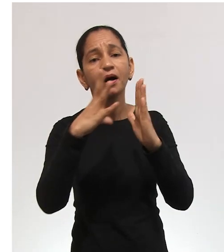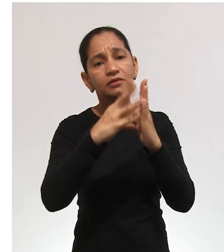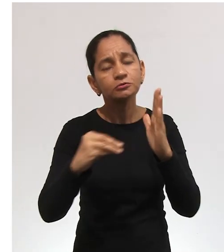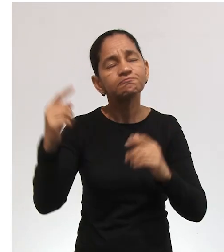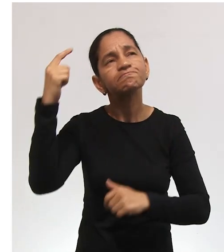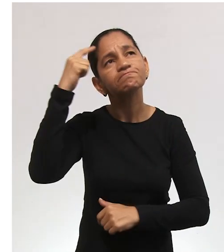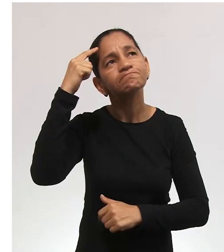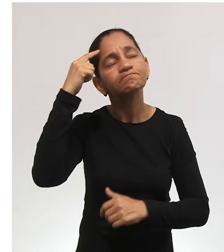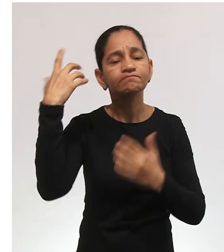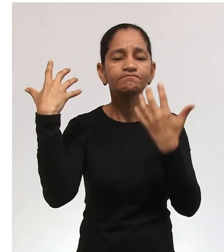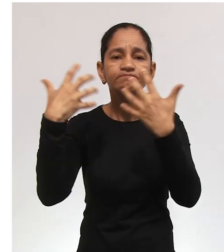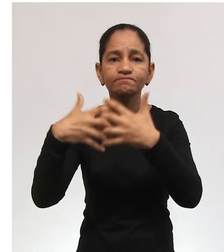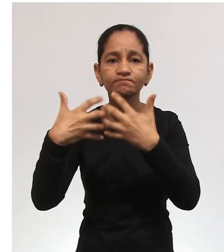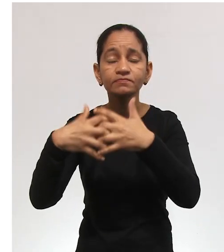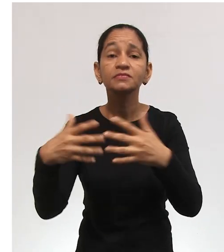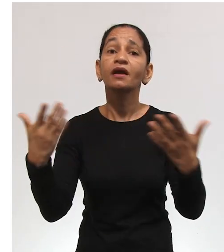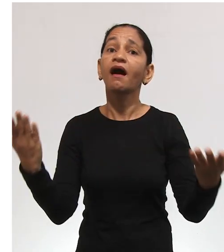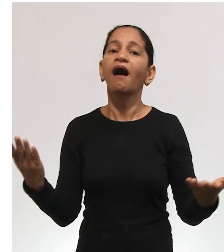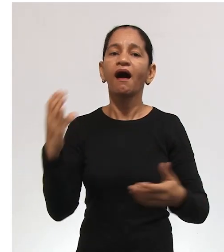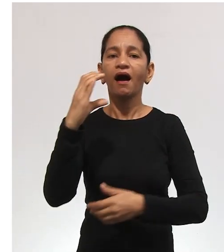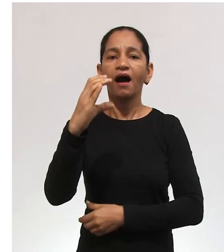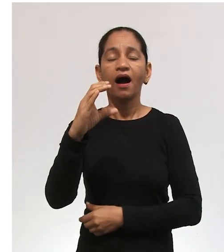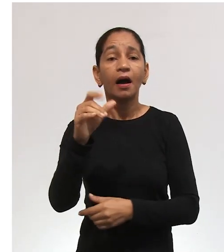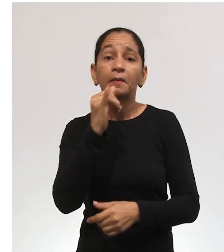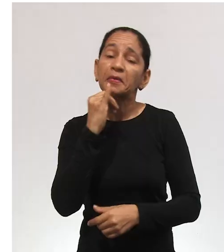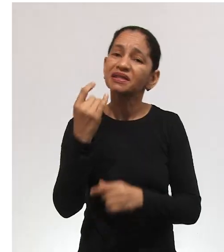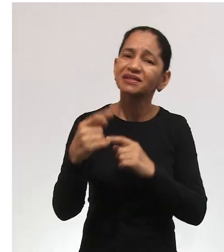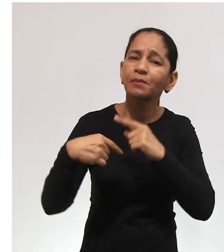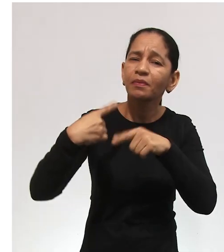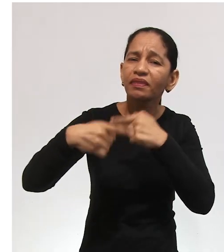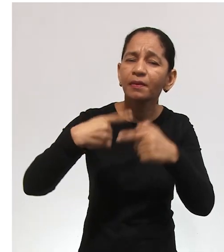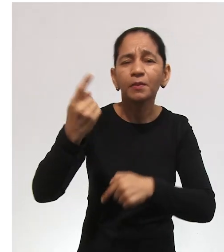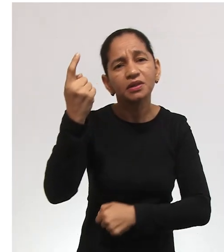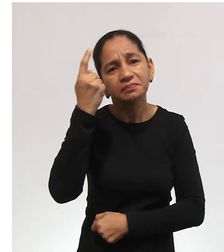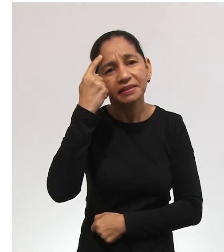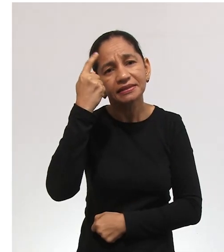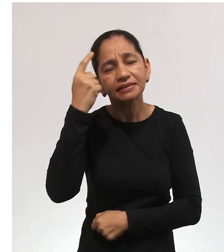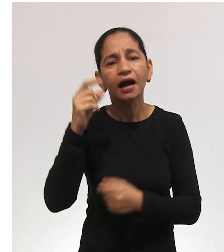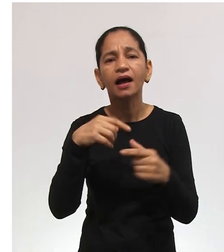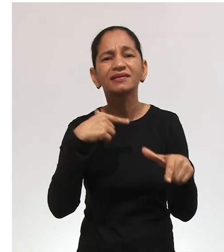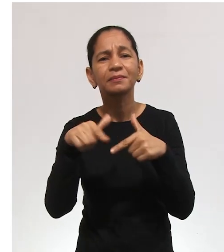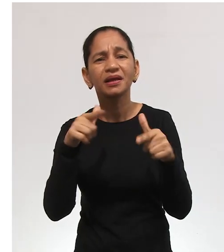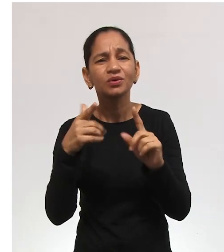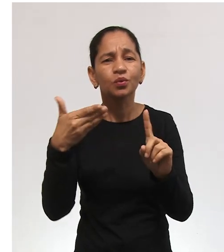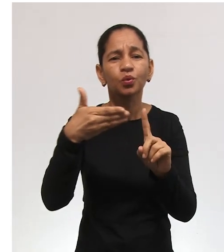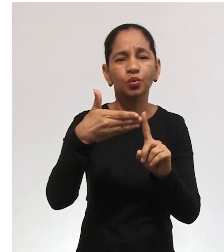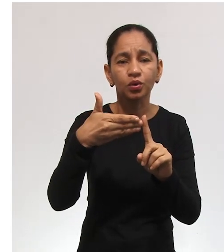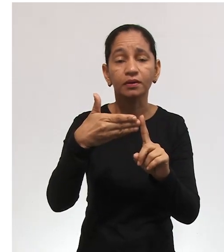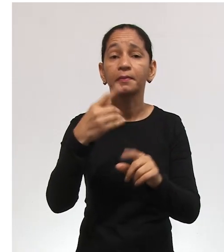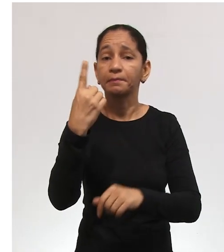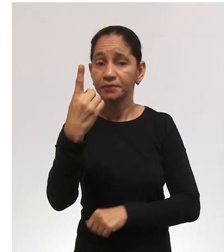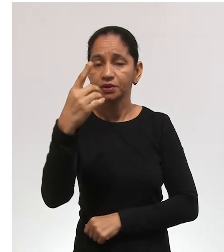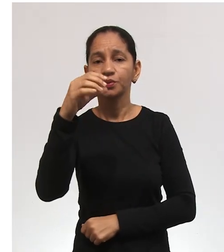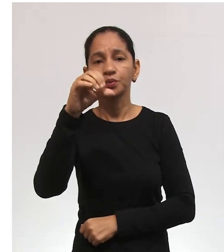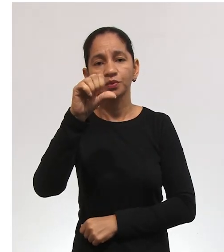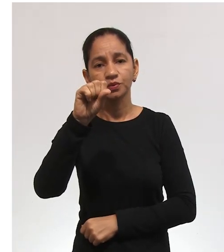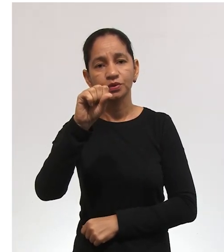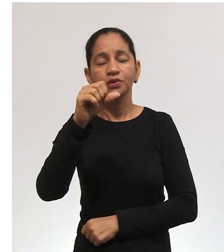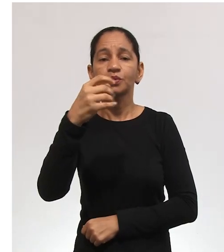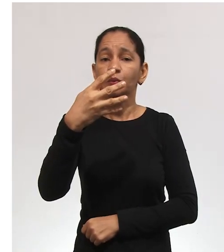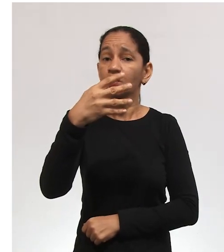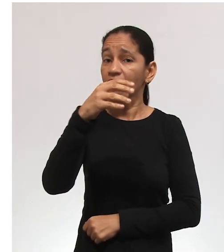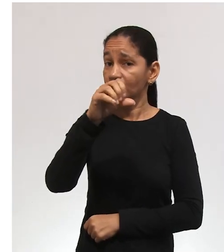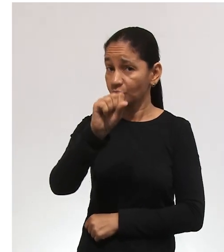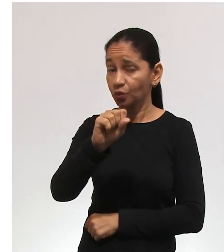inspirou a promulgação da CLT aqui no Brasil alguns anos depois. Em 1948, a gente tem a